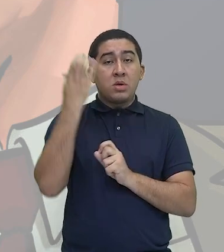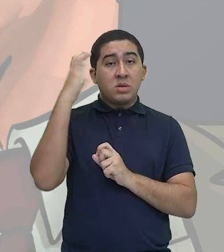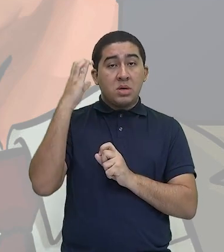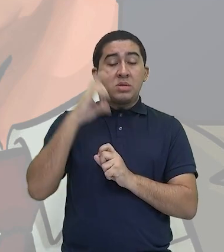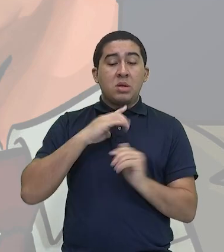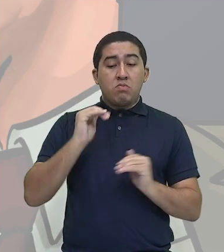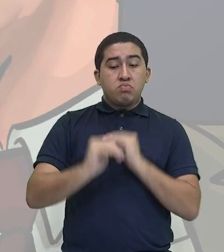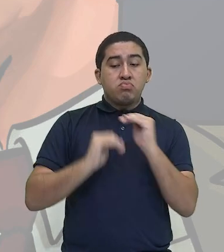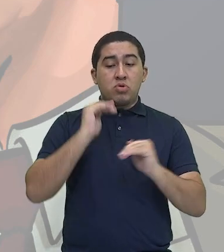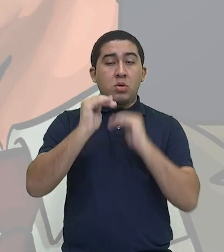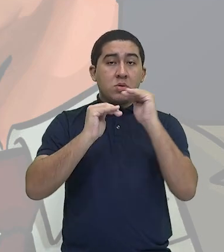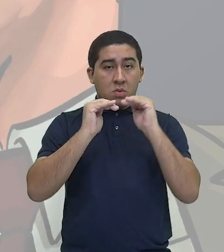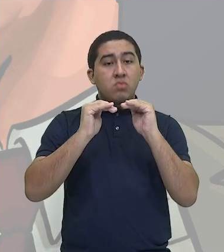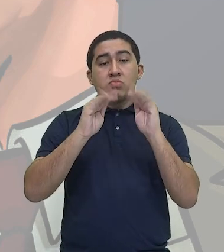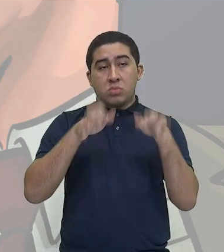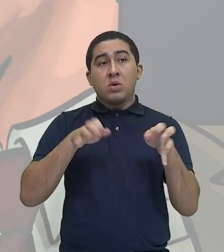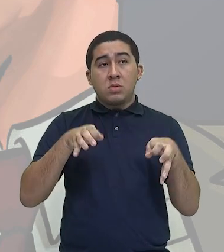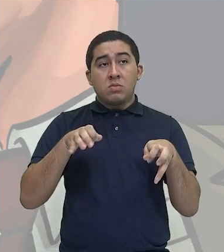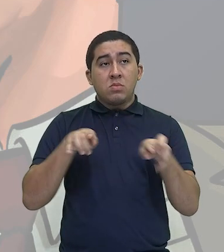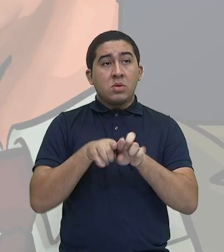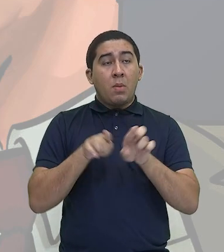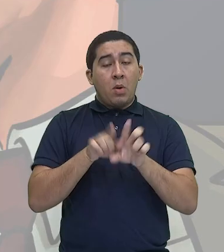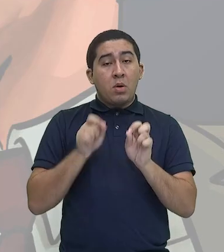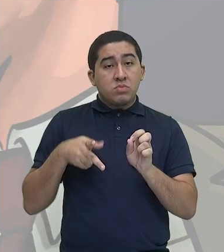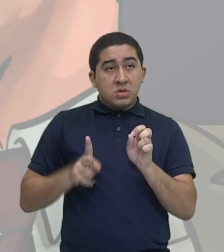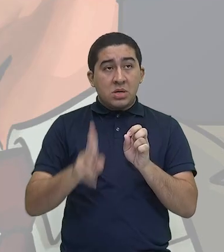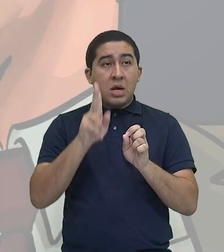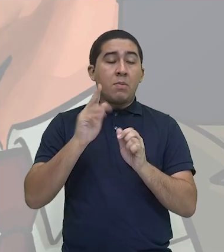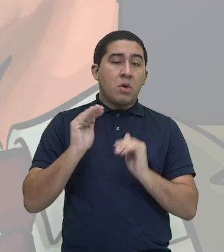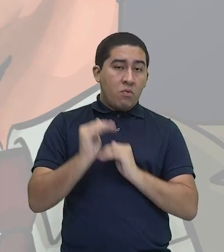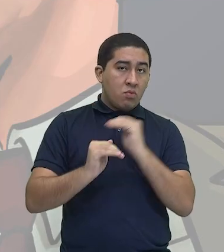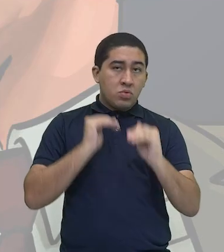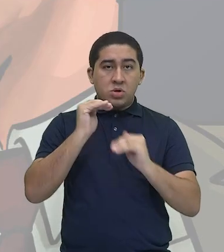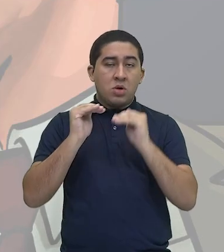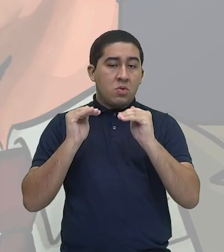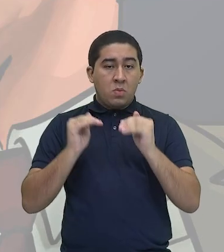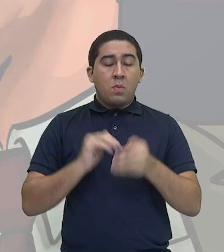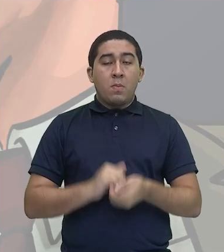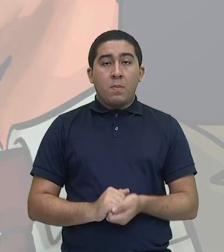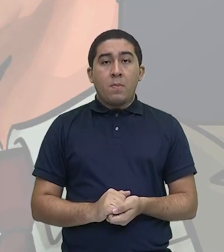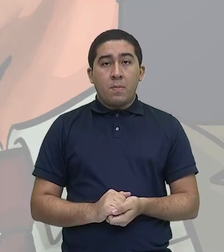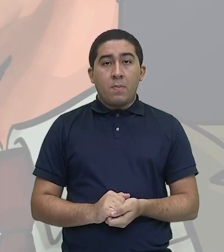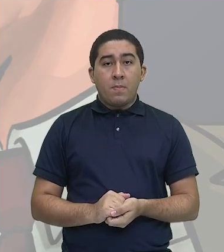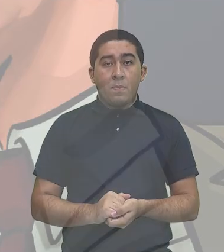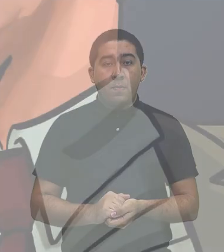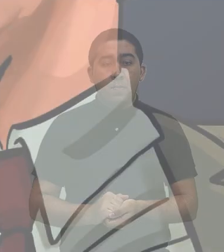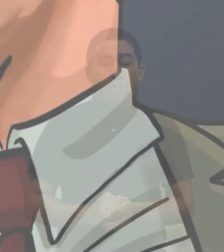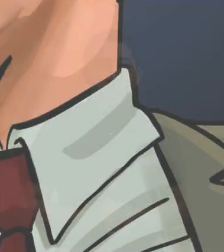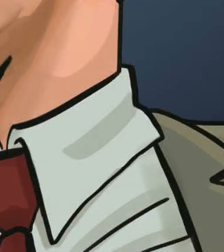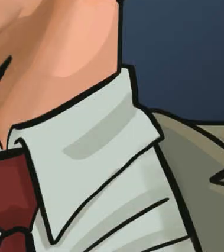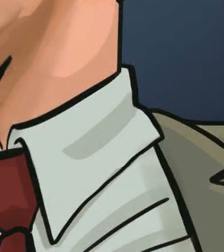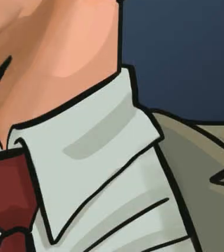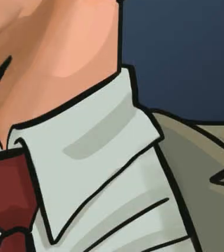progride. Ela progride, ela está sempre em evolução, ela está progredindo, né? Ela evolui, ela progride. mas